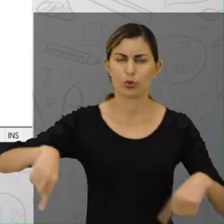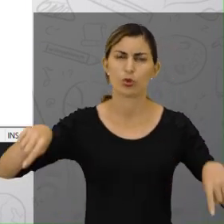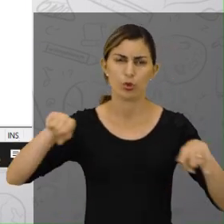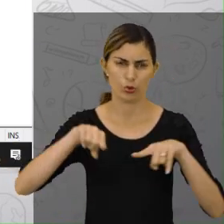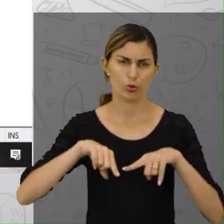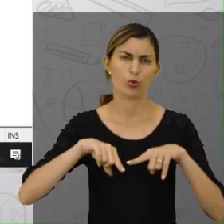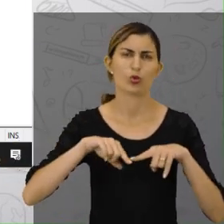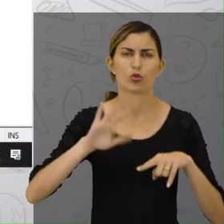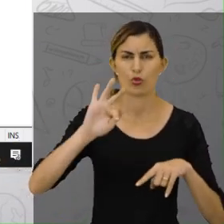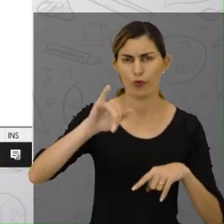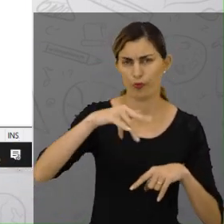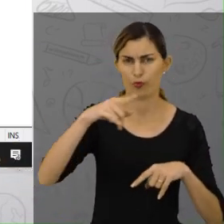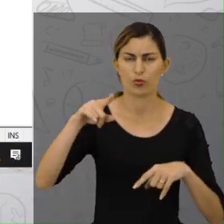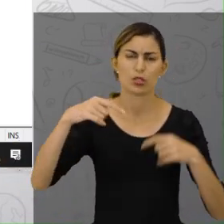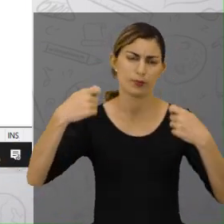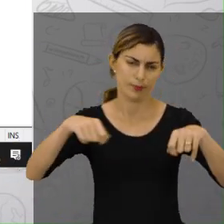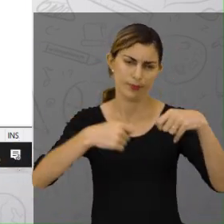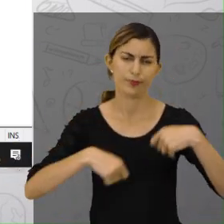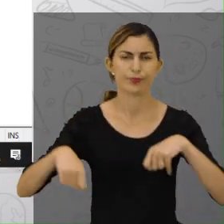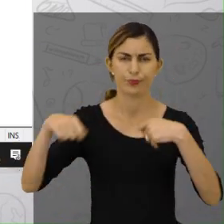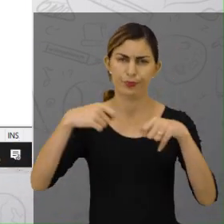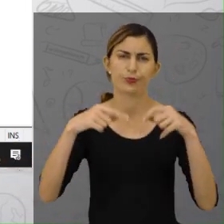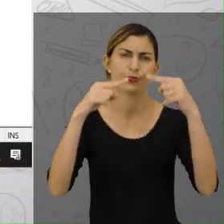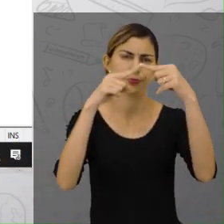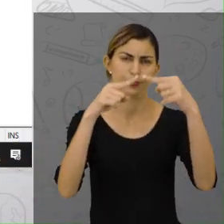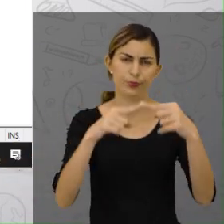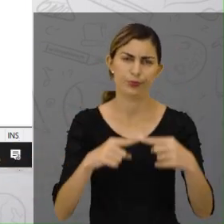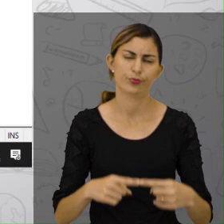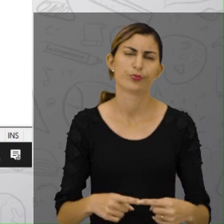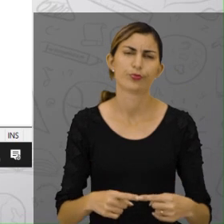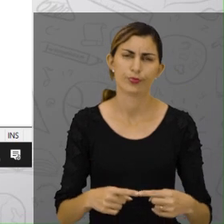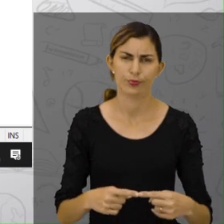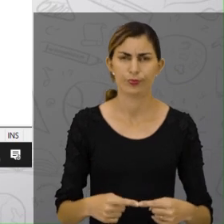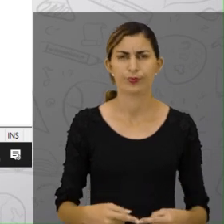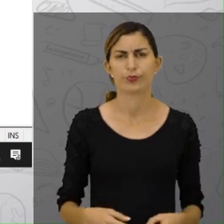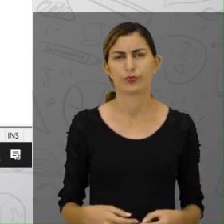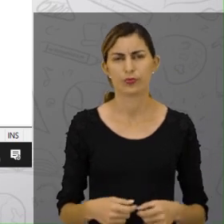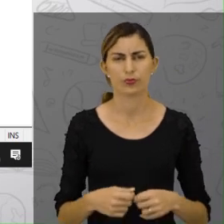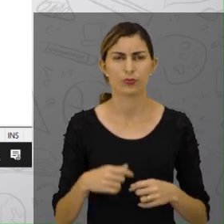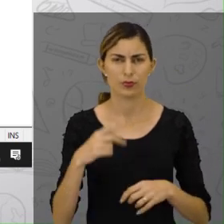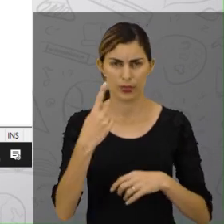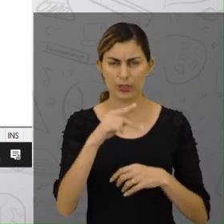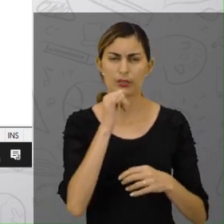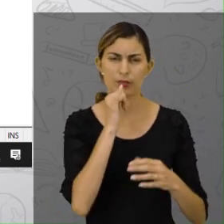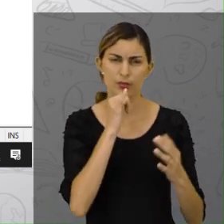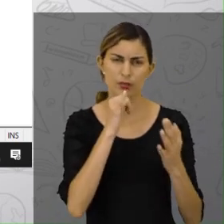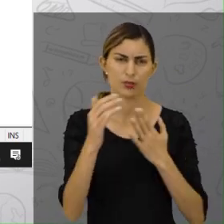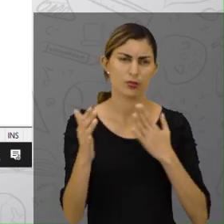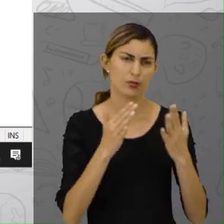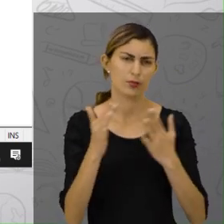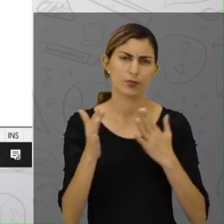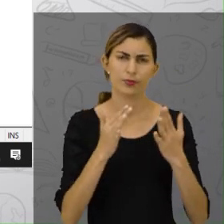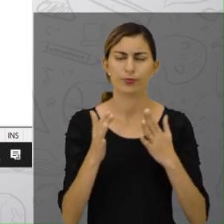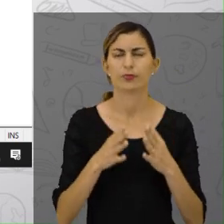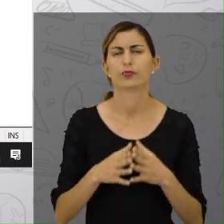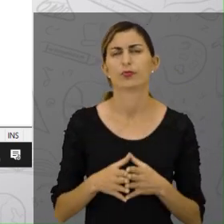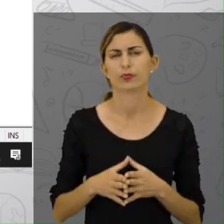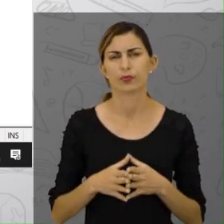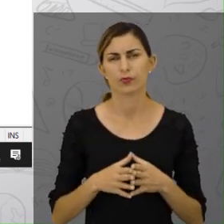somos nós, em função da necessidade da aplicação. Nesse exemplo,